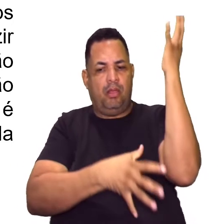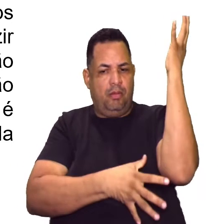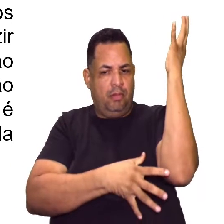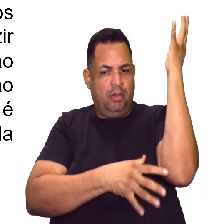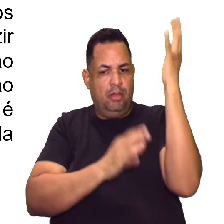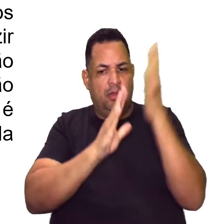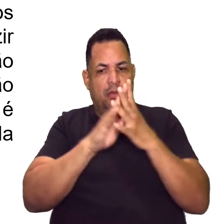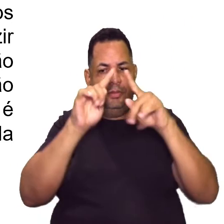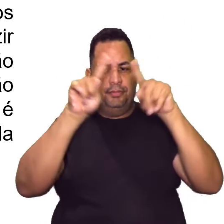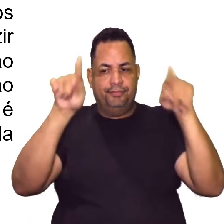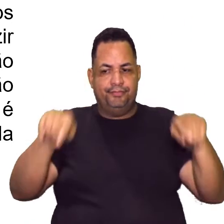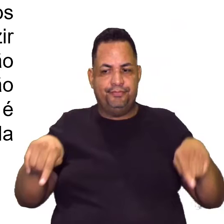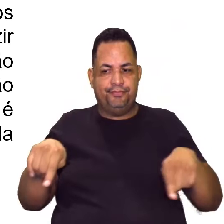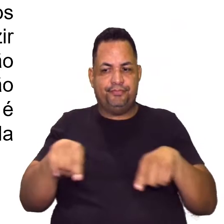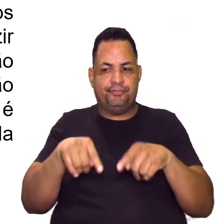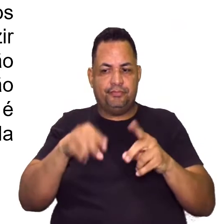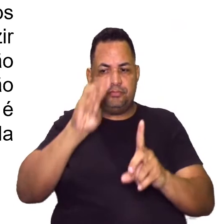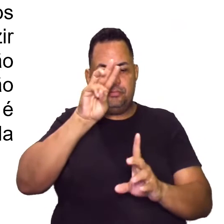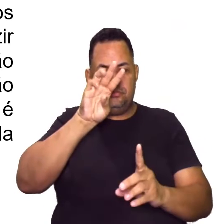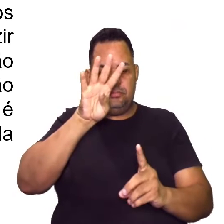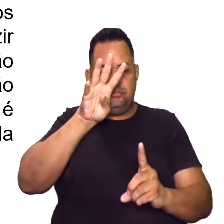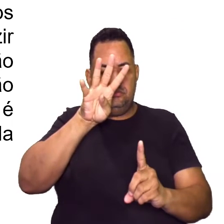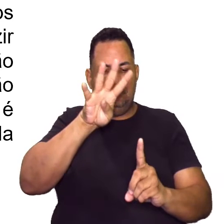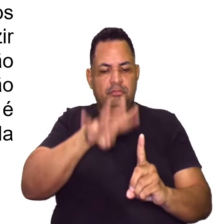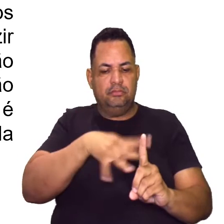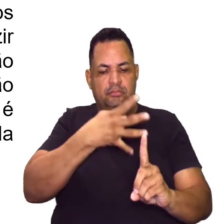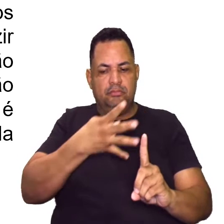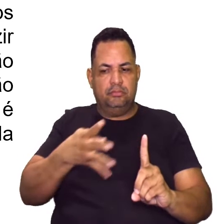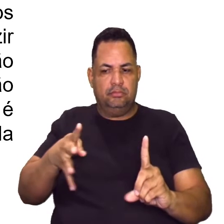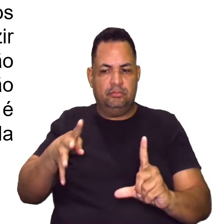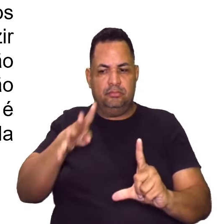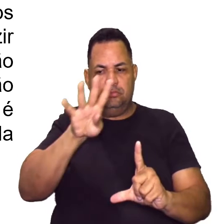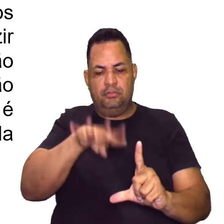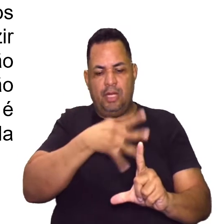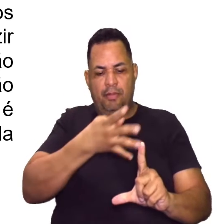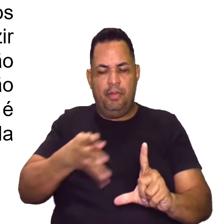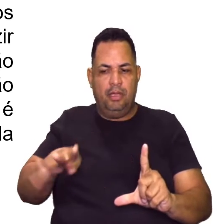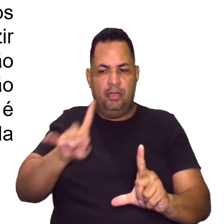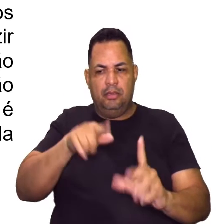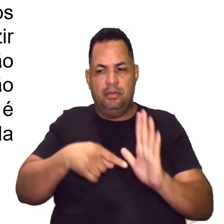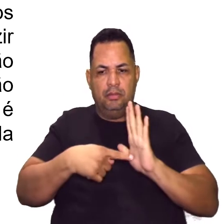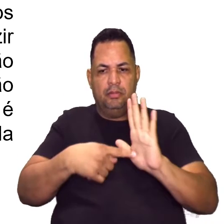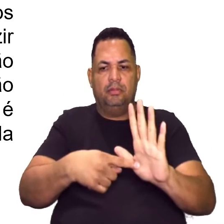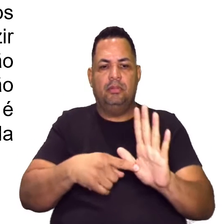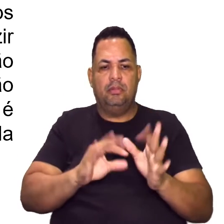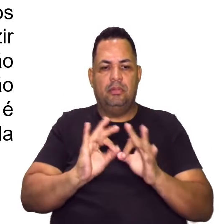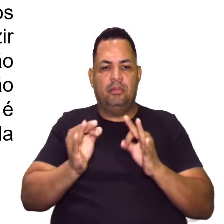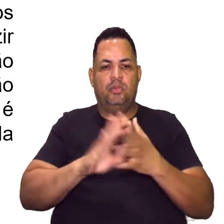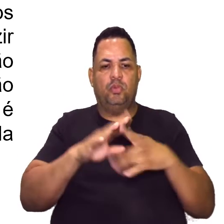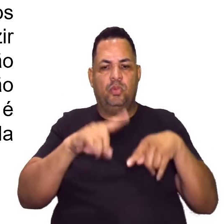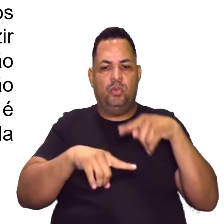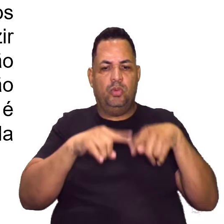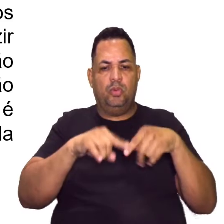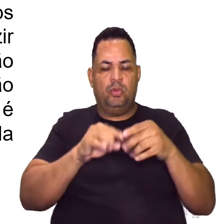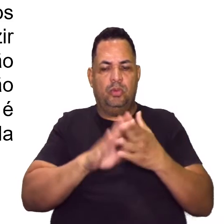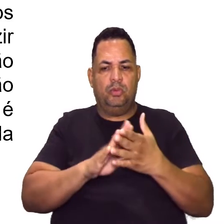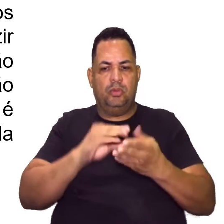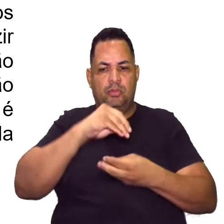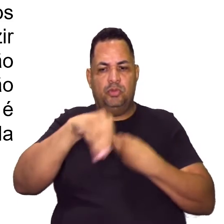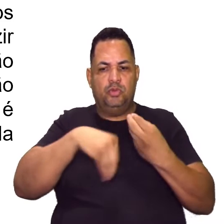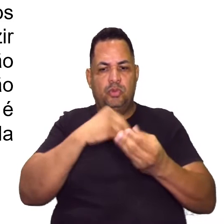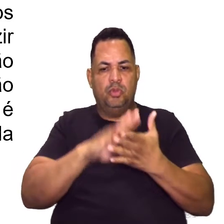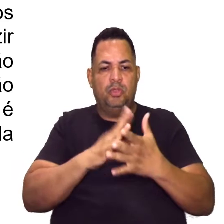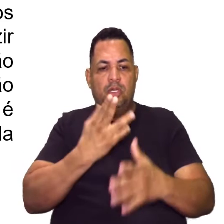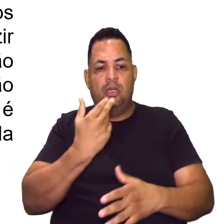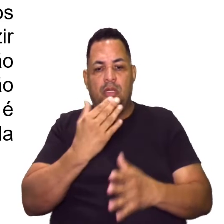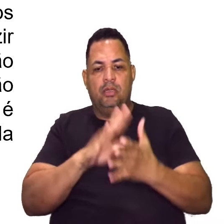tabela a seguir, serão apresentados alguns dados da composição da solução nutritiva